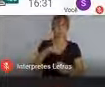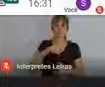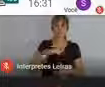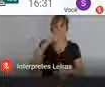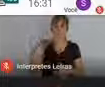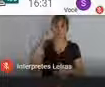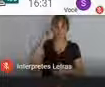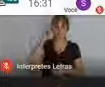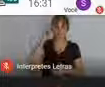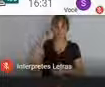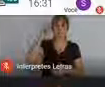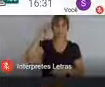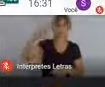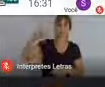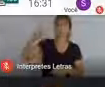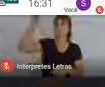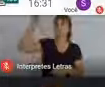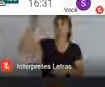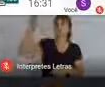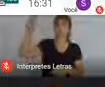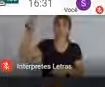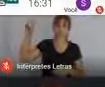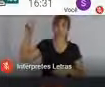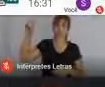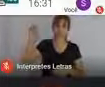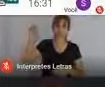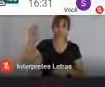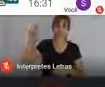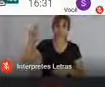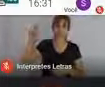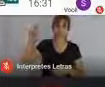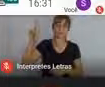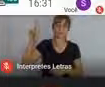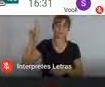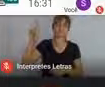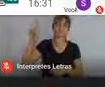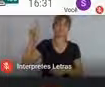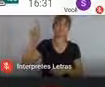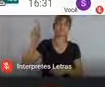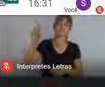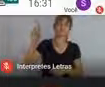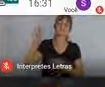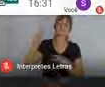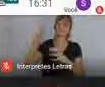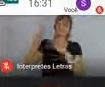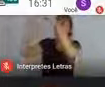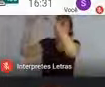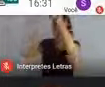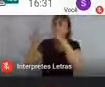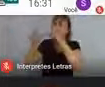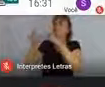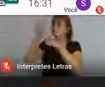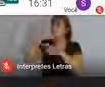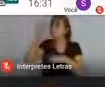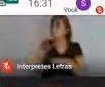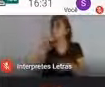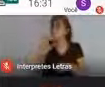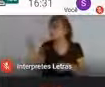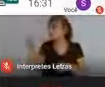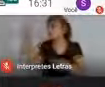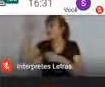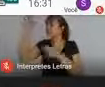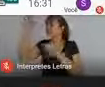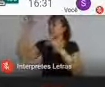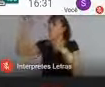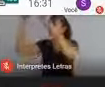dentro de uma mesma região, falam diferente de outras regiões. Cada local tem o seu falar regional, tem o seu dialeto,